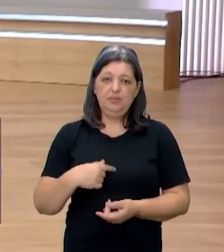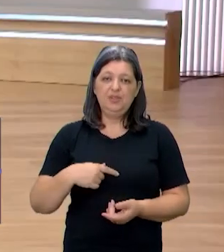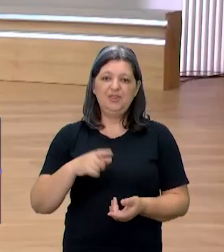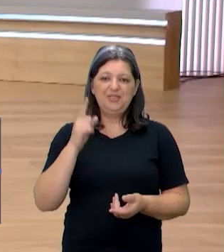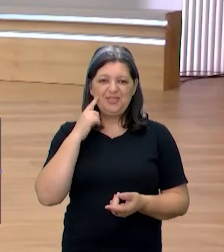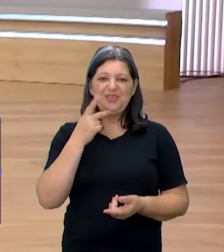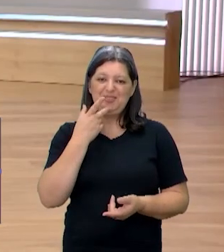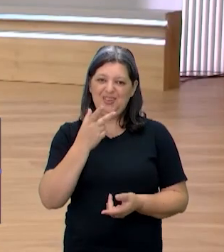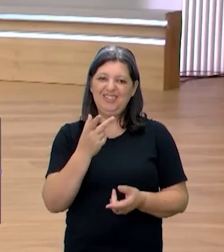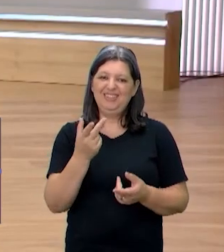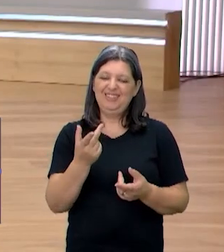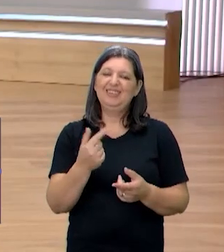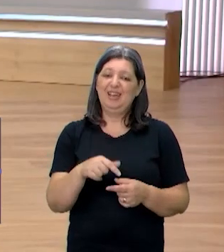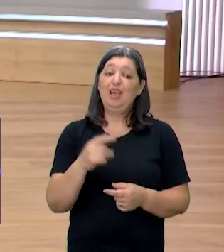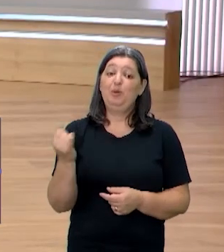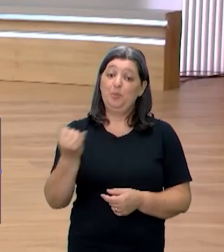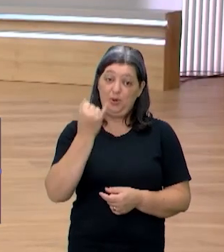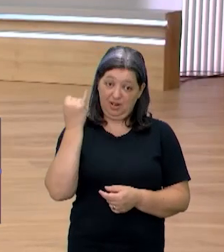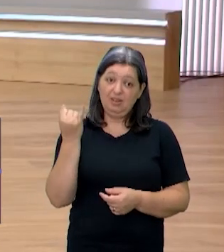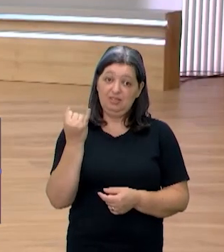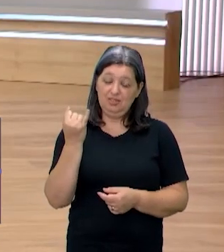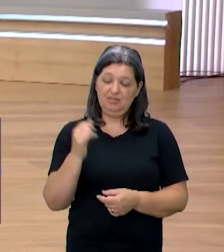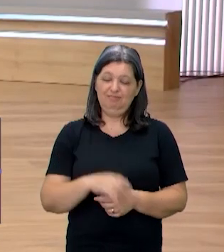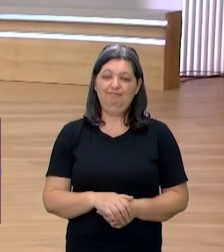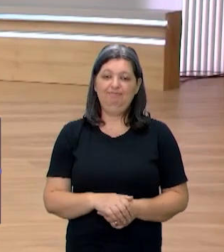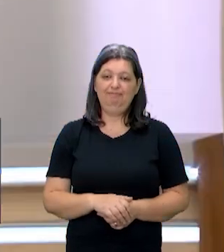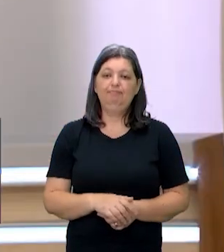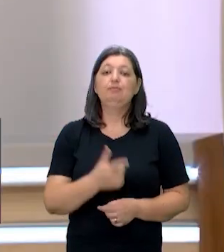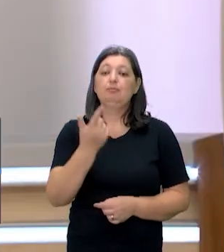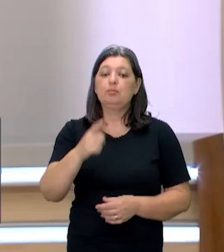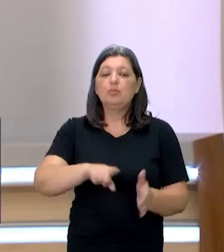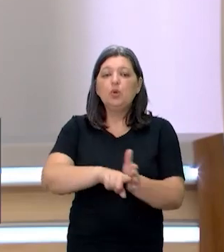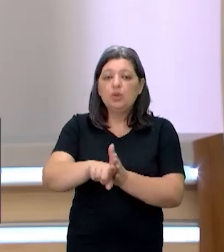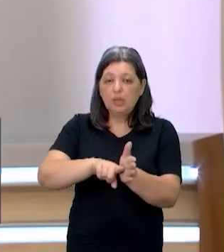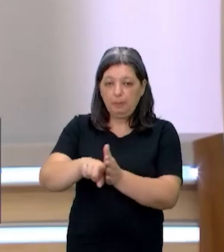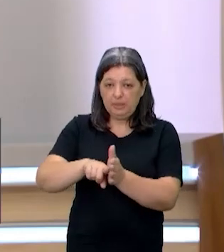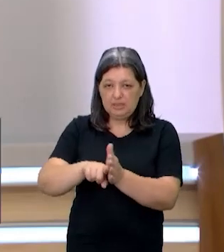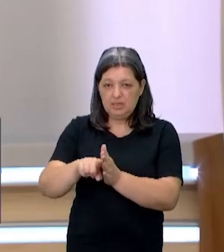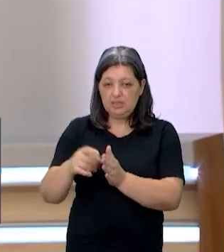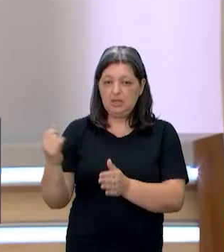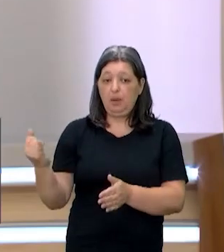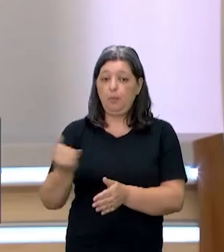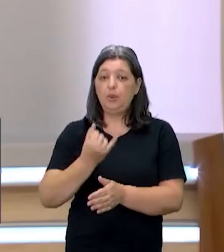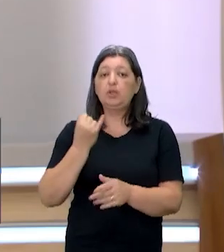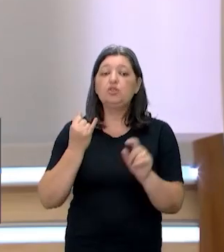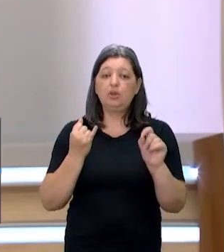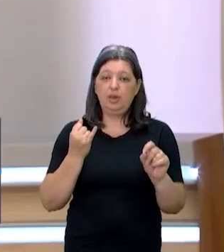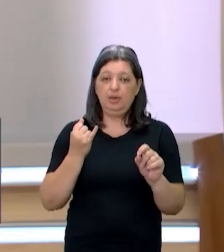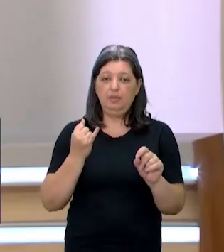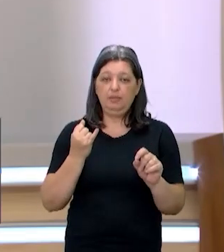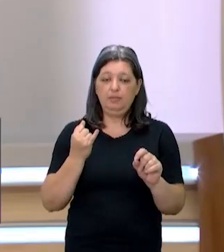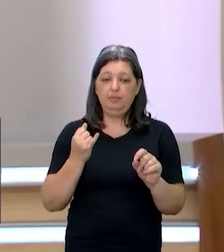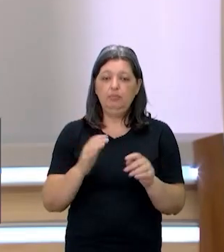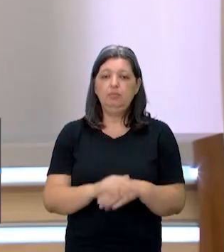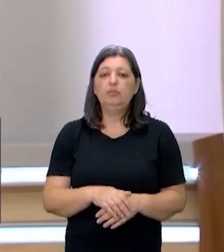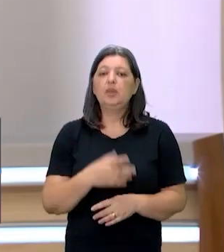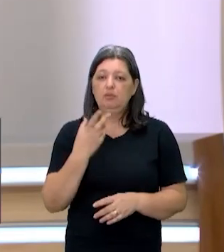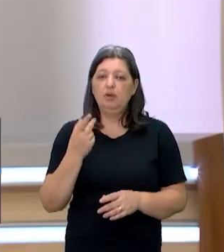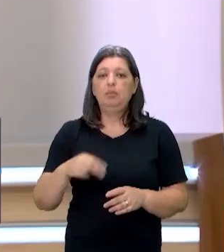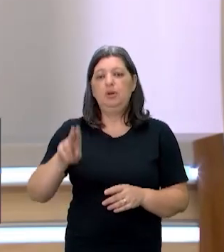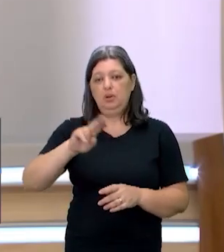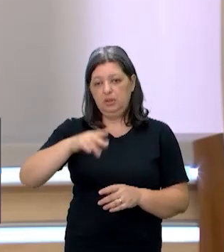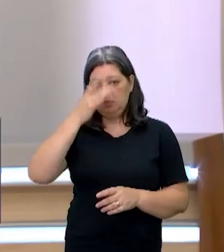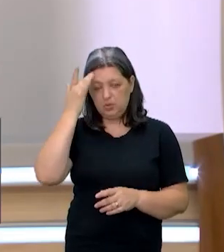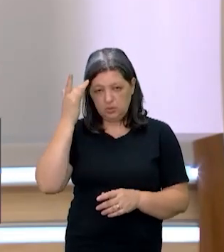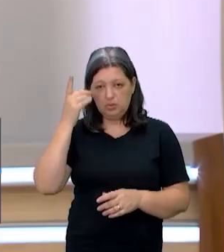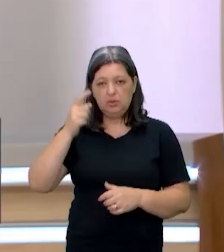né? Tô repetindo, mas é porque é importante. Choca, mas é isso. E tem outro dado muito importante. Olha só, primeiro a gente fala aí dos usuários, quanto